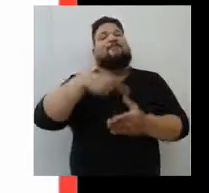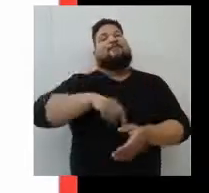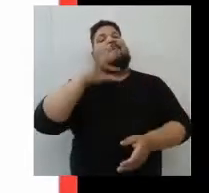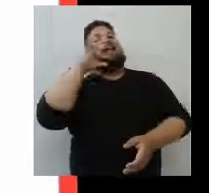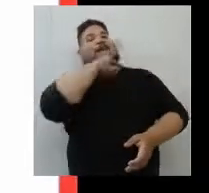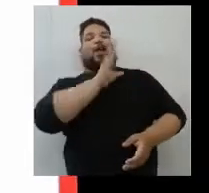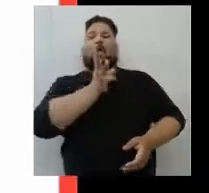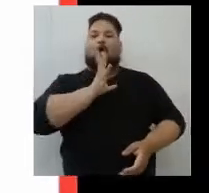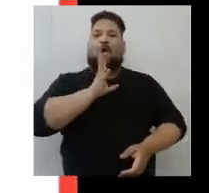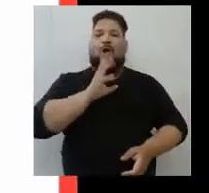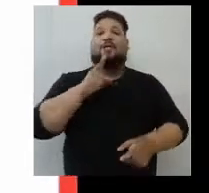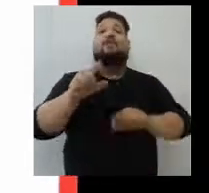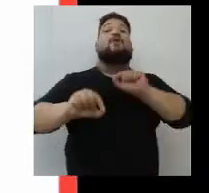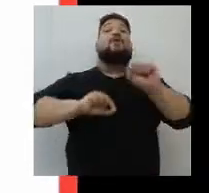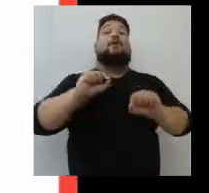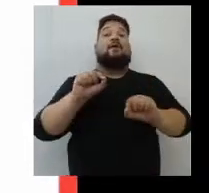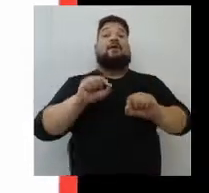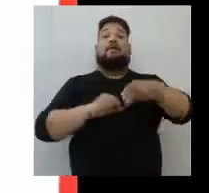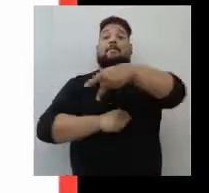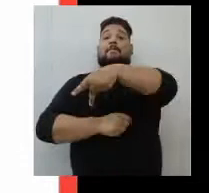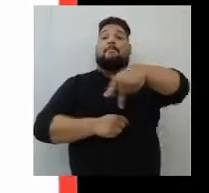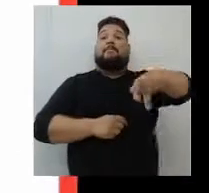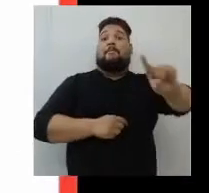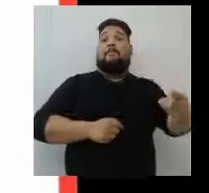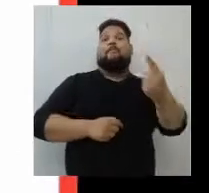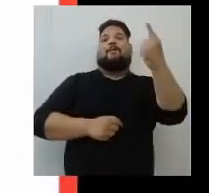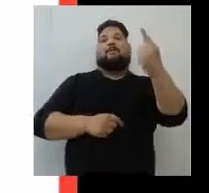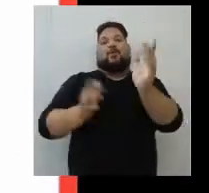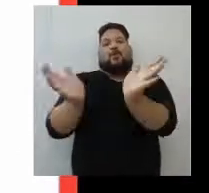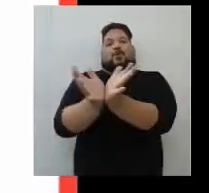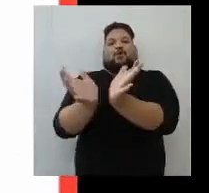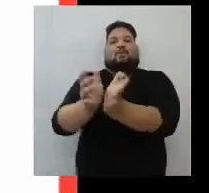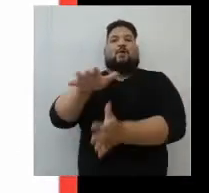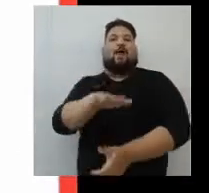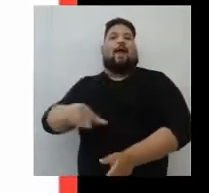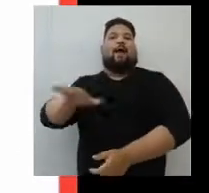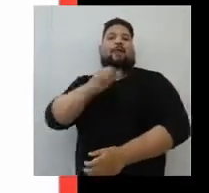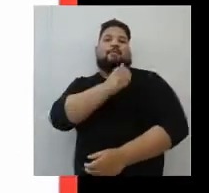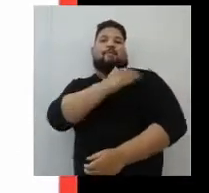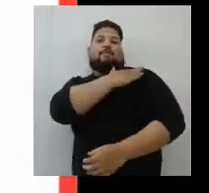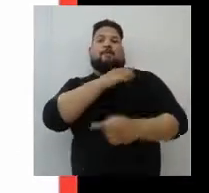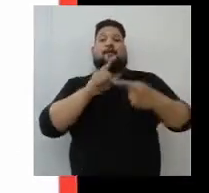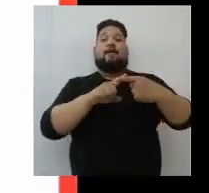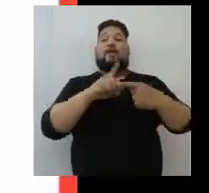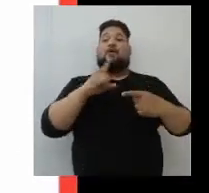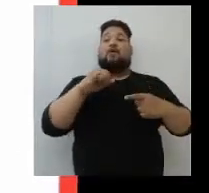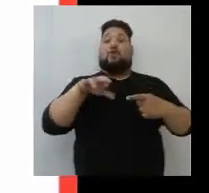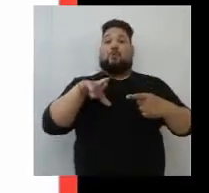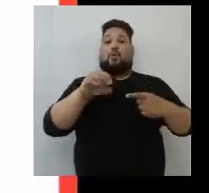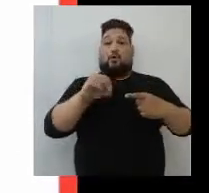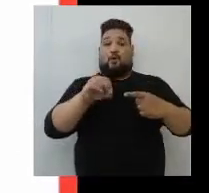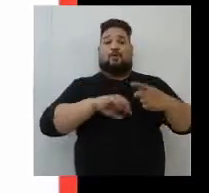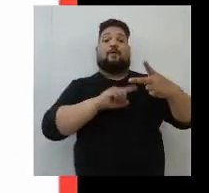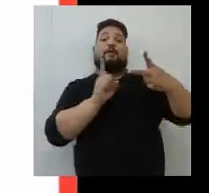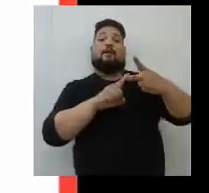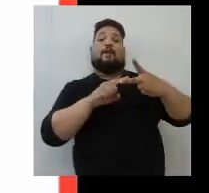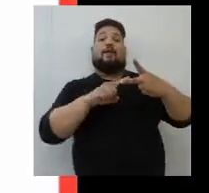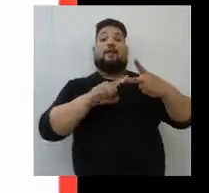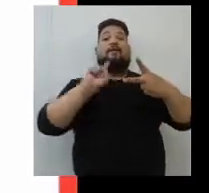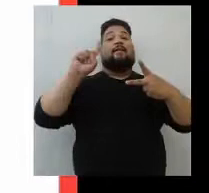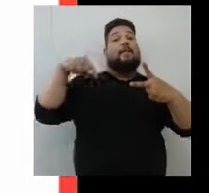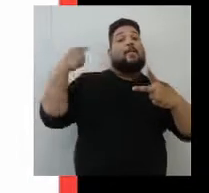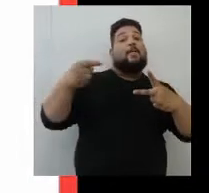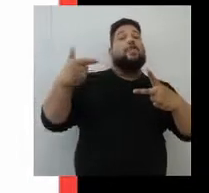bem que nossos primeiros presidentes foram 2 militares. O general Deodoro da Fonseca e, mais